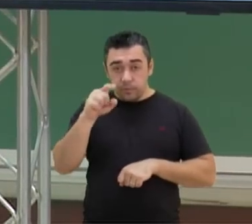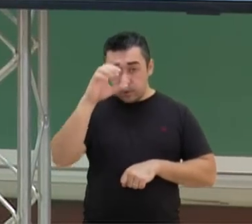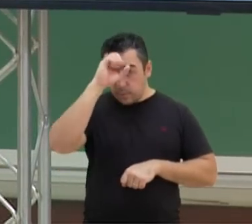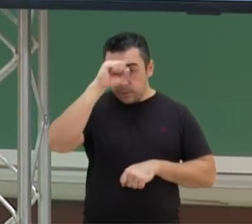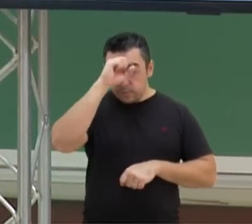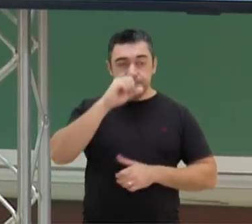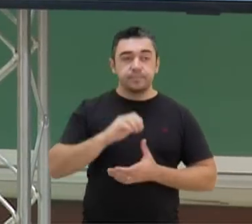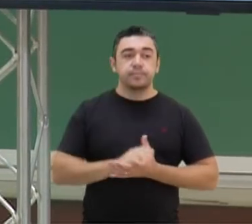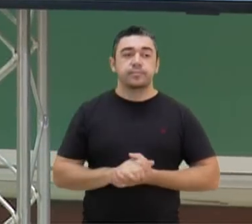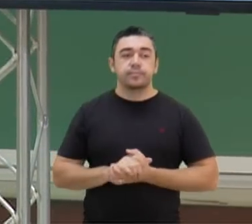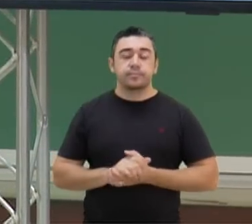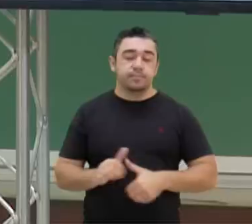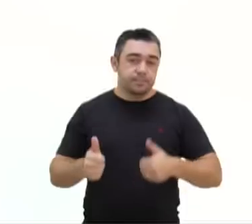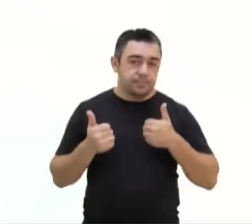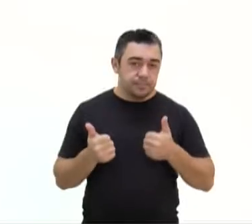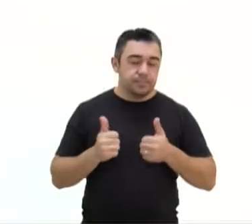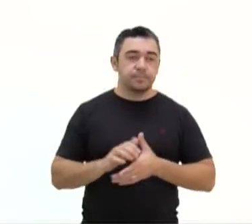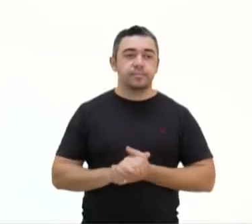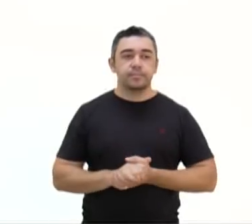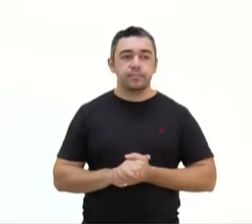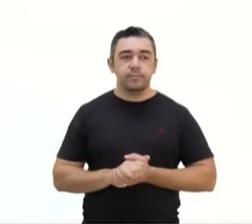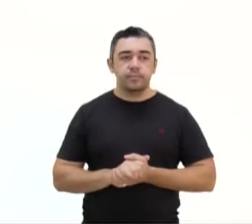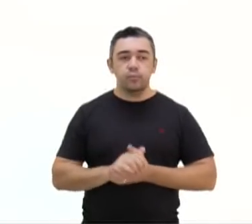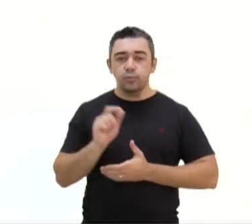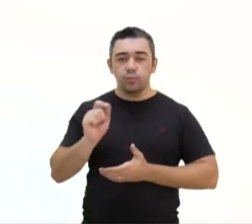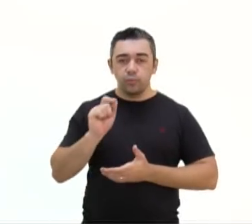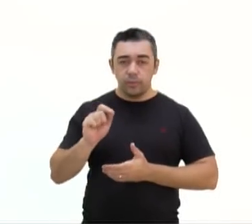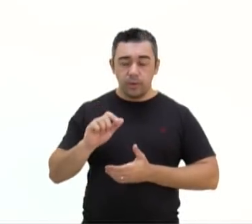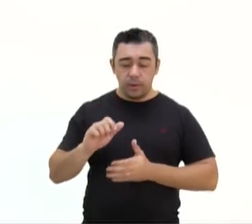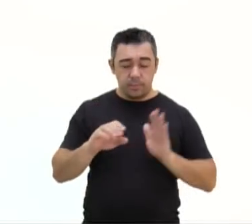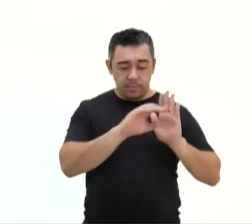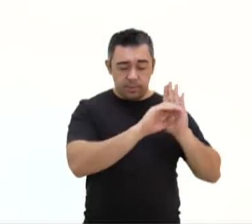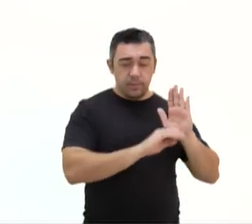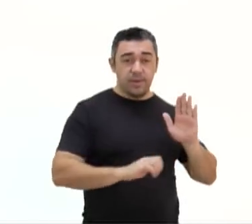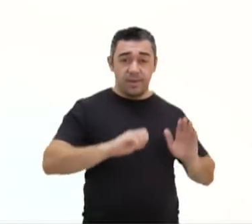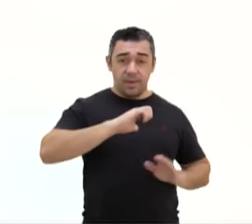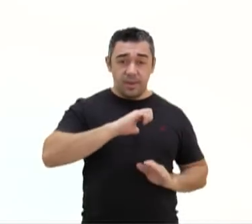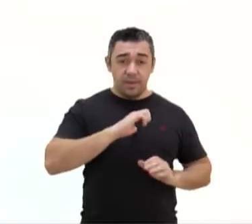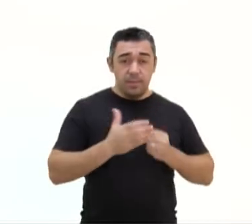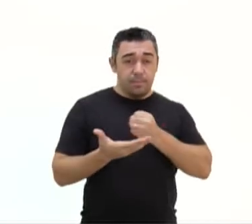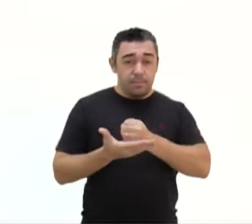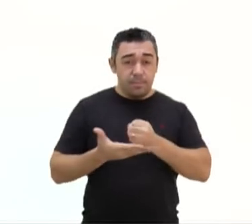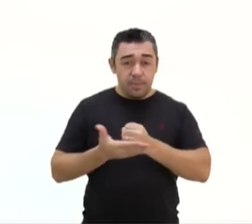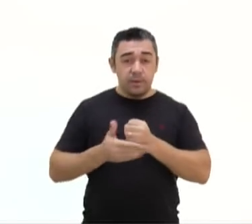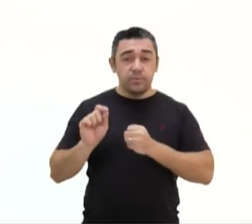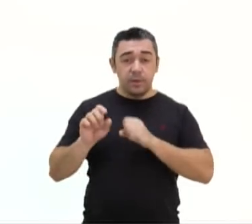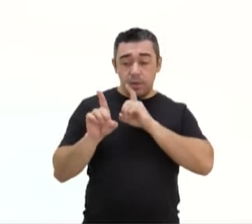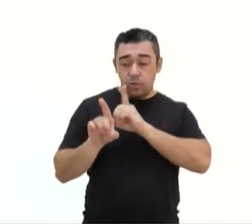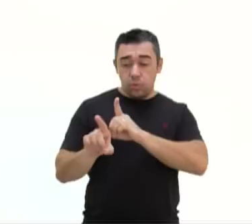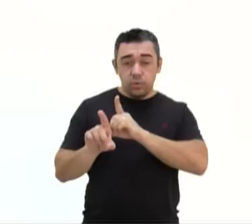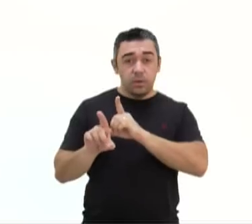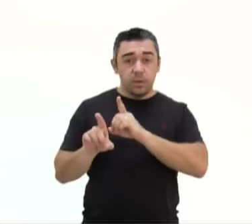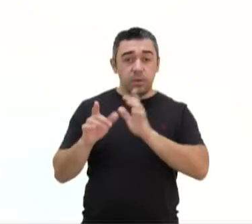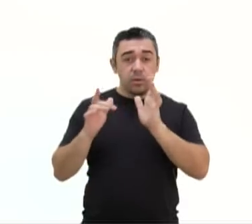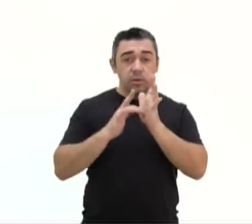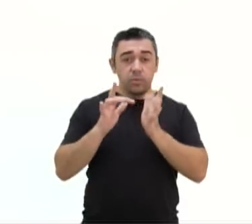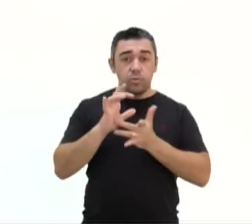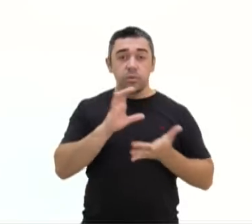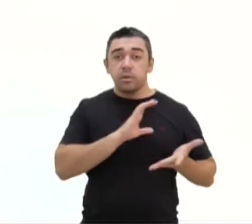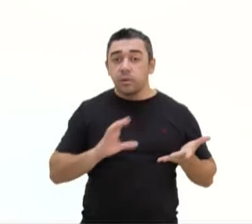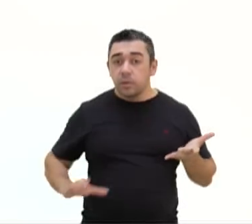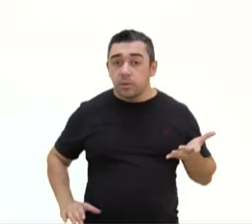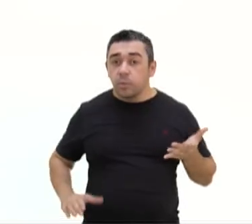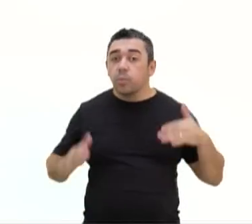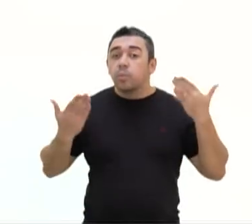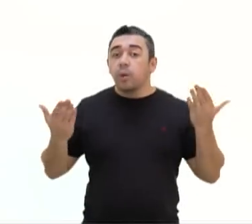aprendeu. Muito bem, princípio ético que se tornou a base da doutrina de Cristo. Qual será